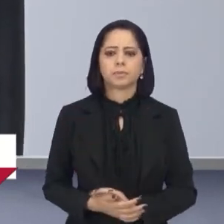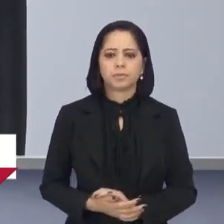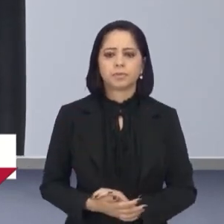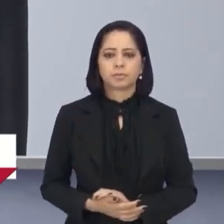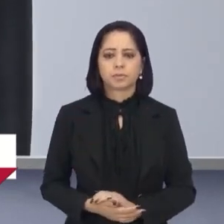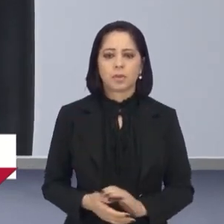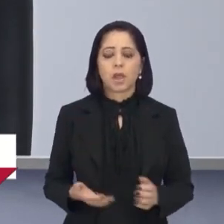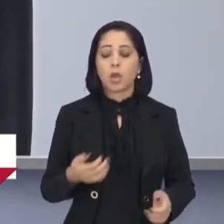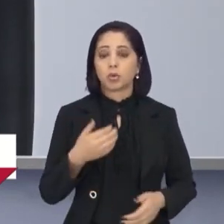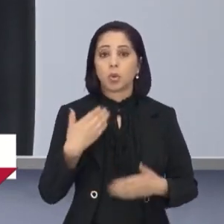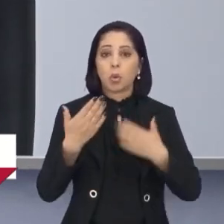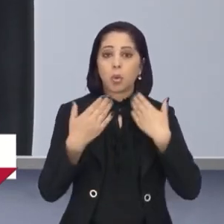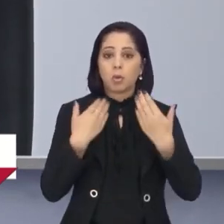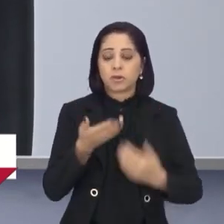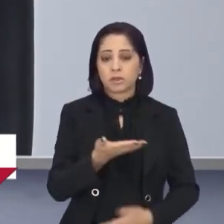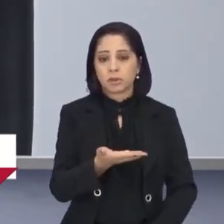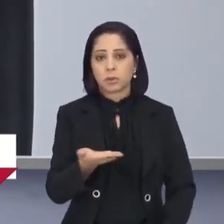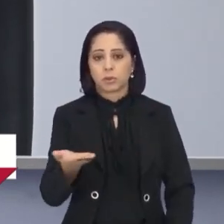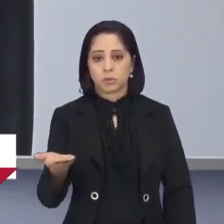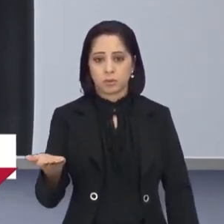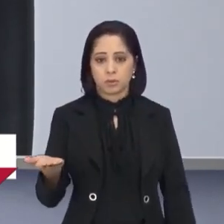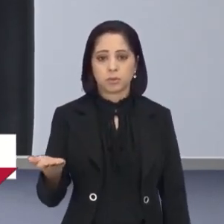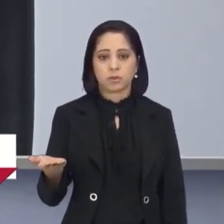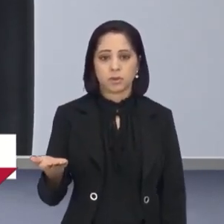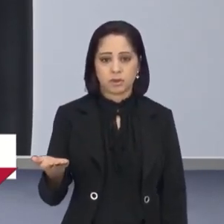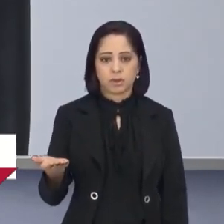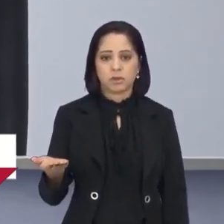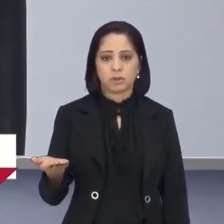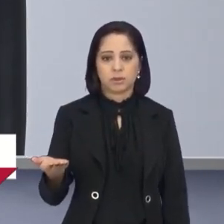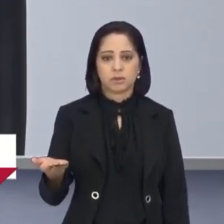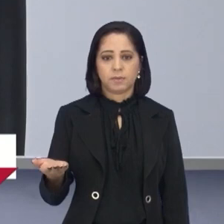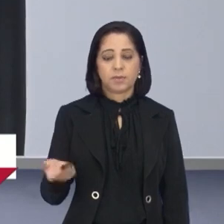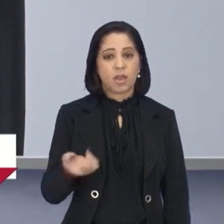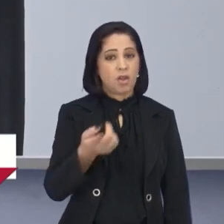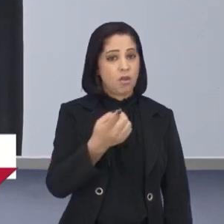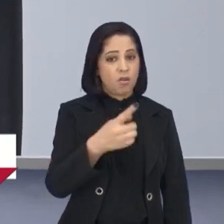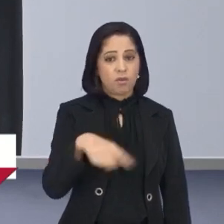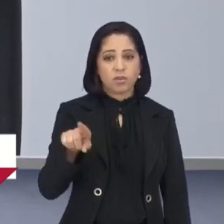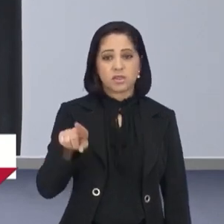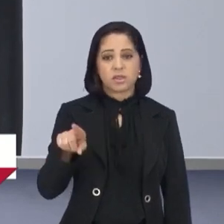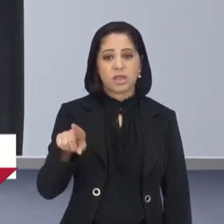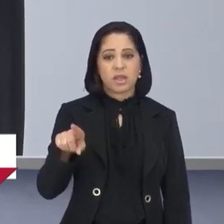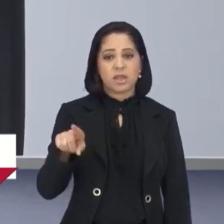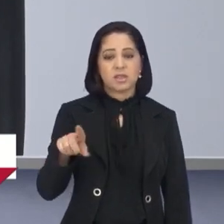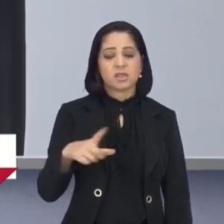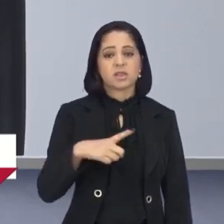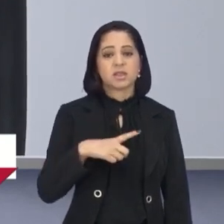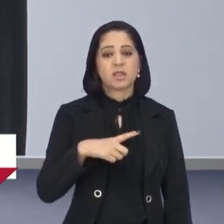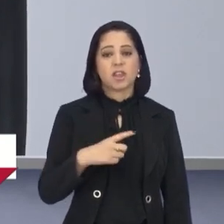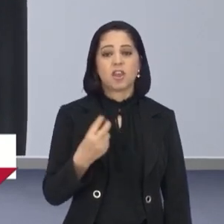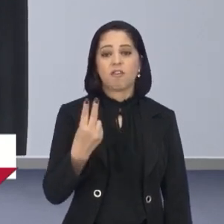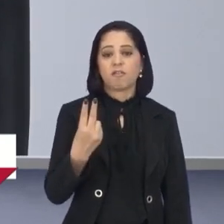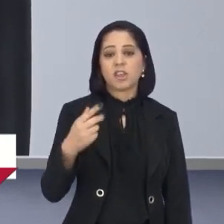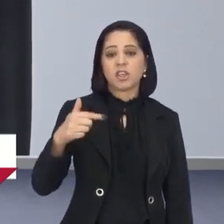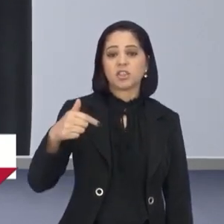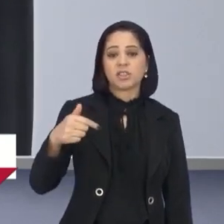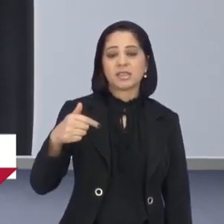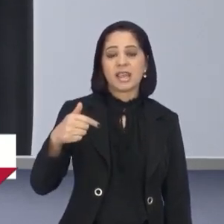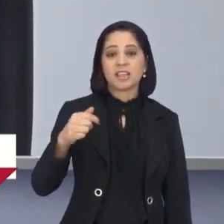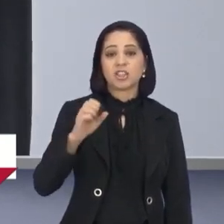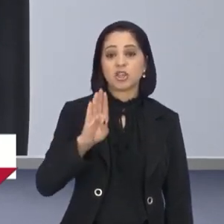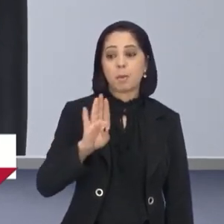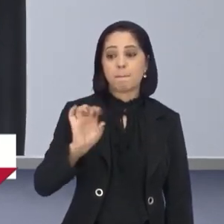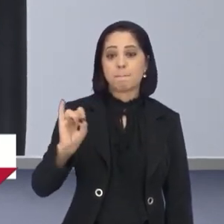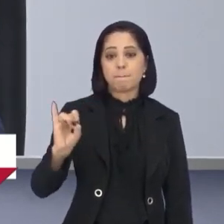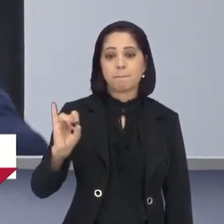um público que reúne mais de 27 bilhões e